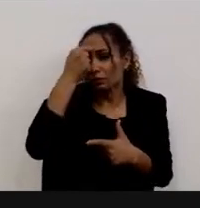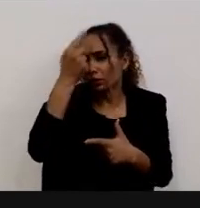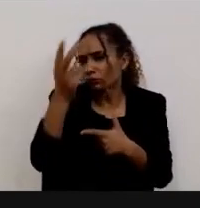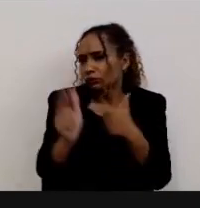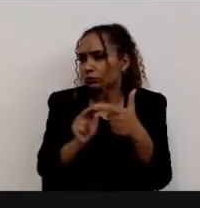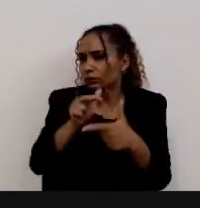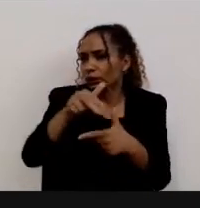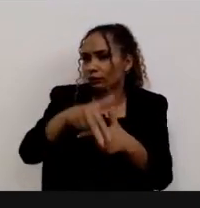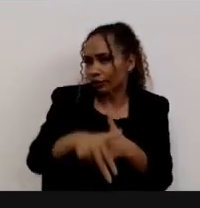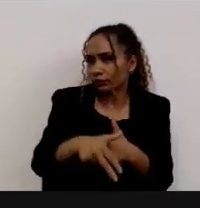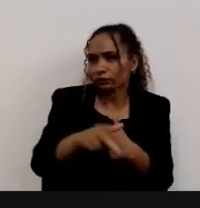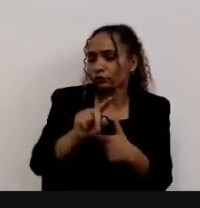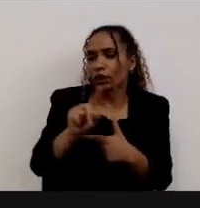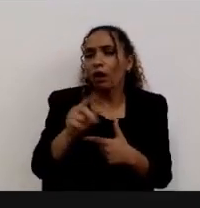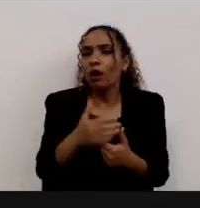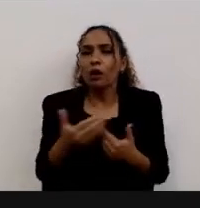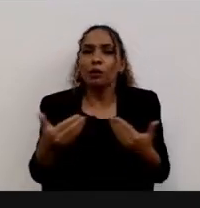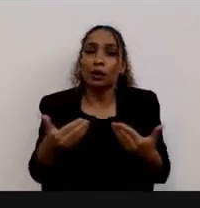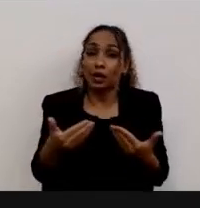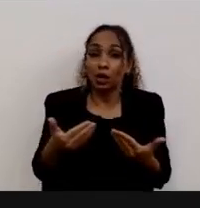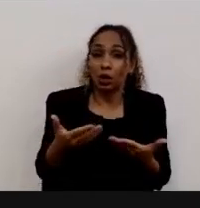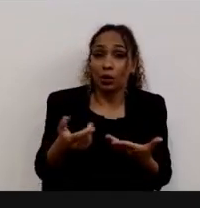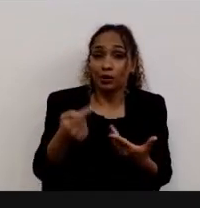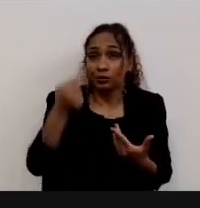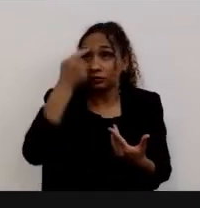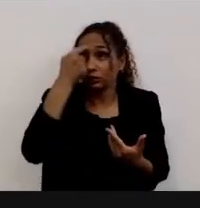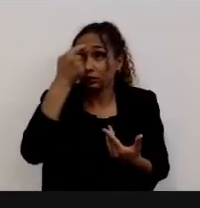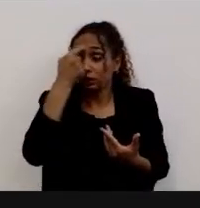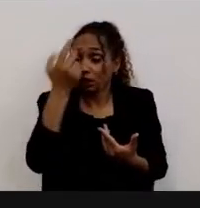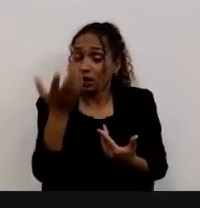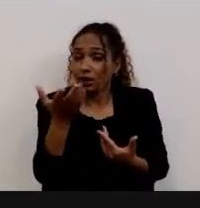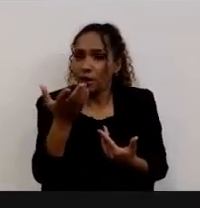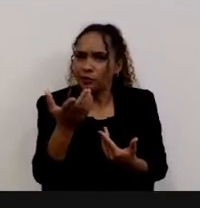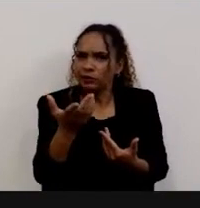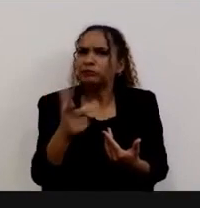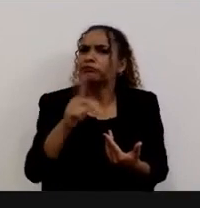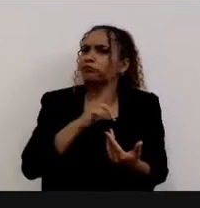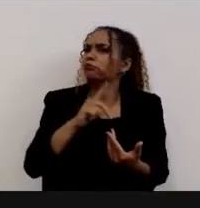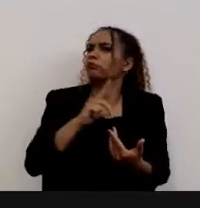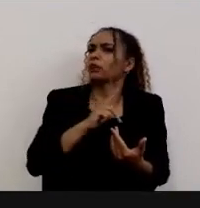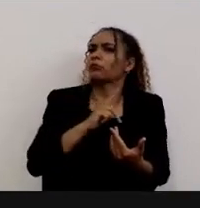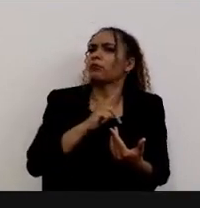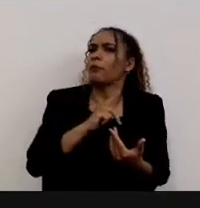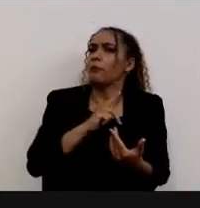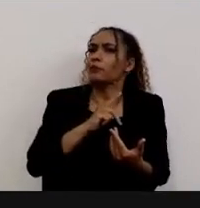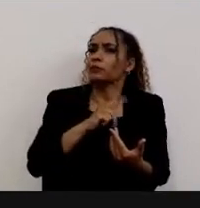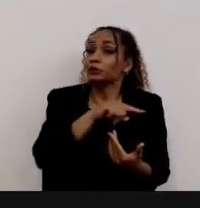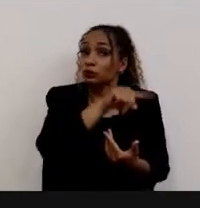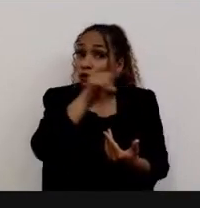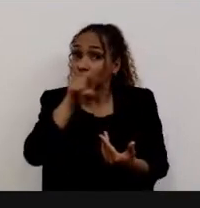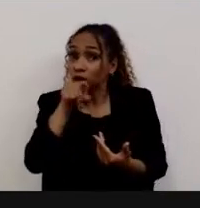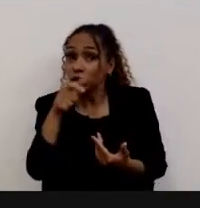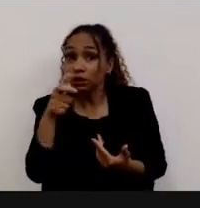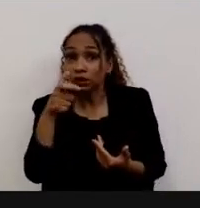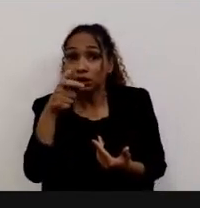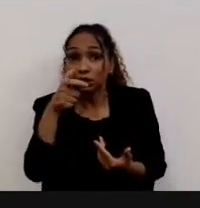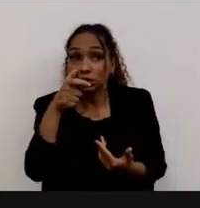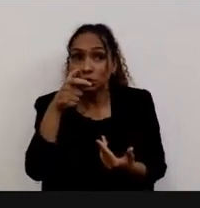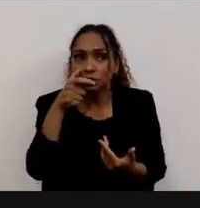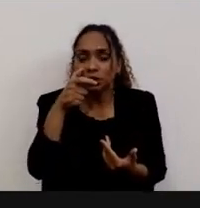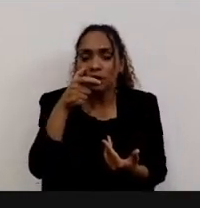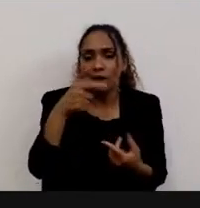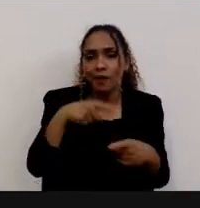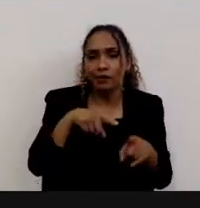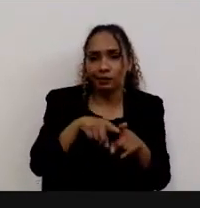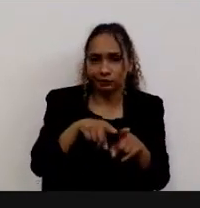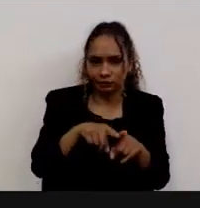metaverso não é por enquanto essa a ideia do negócio, porque vai acontecer. Se vocês também observaram